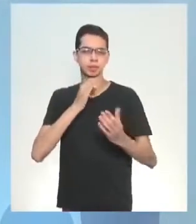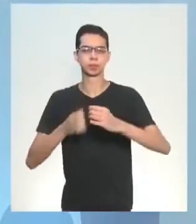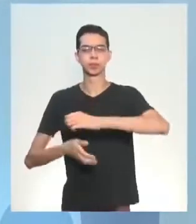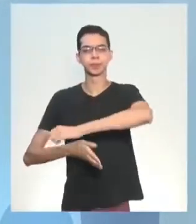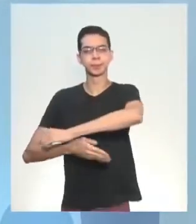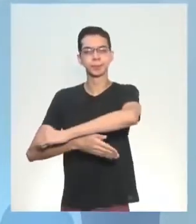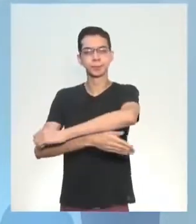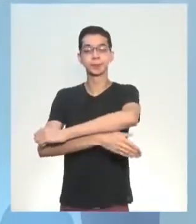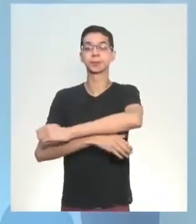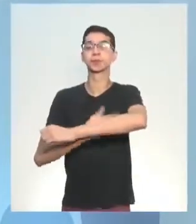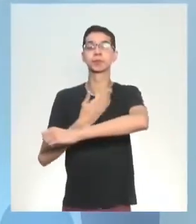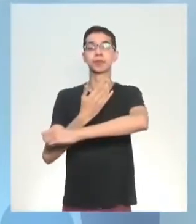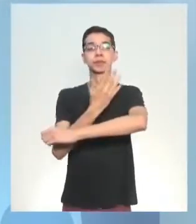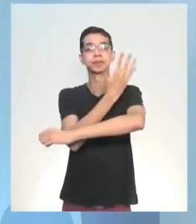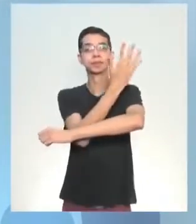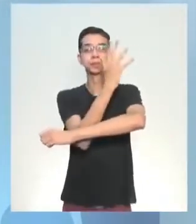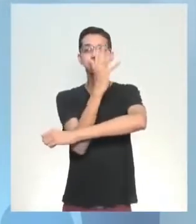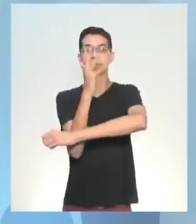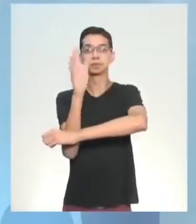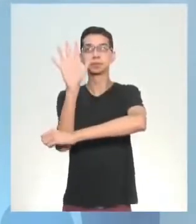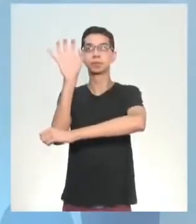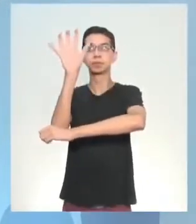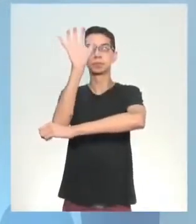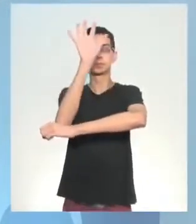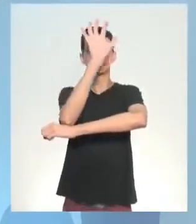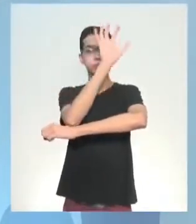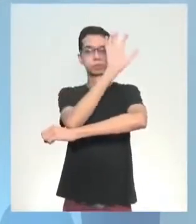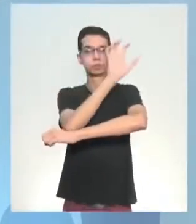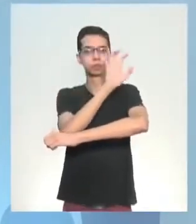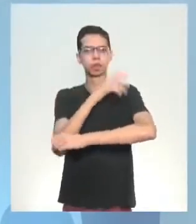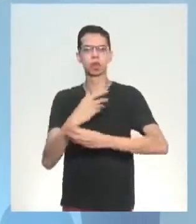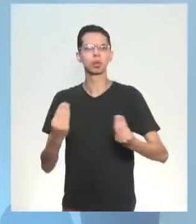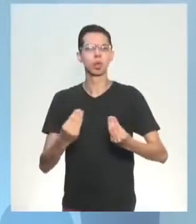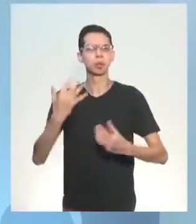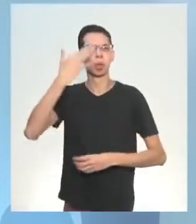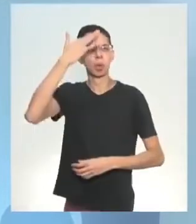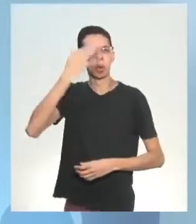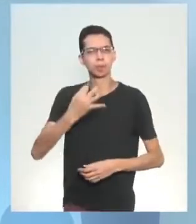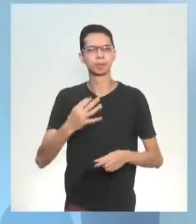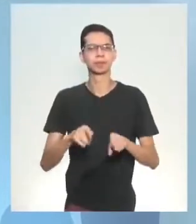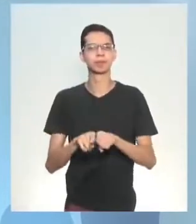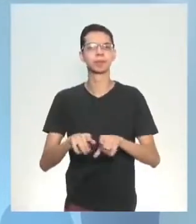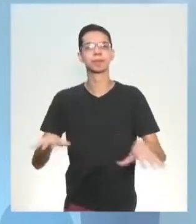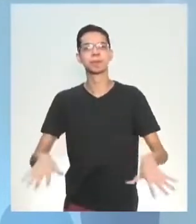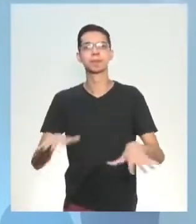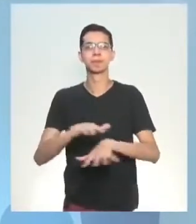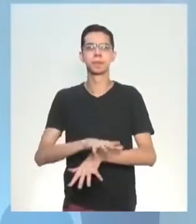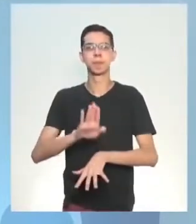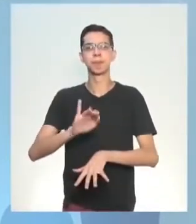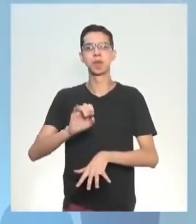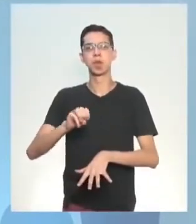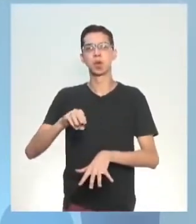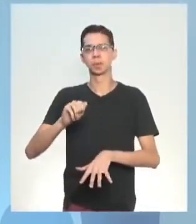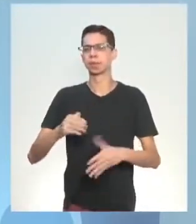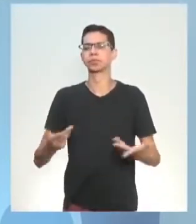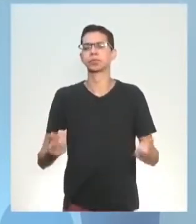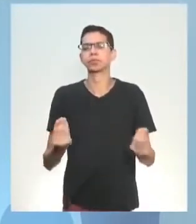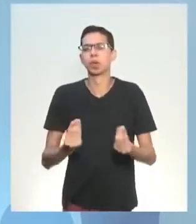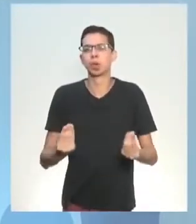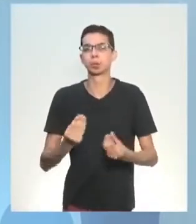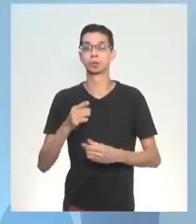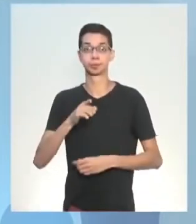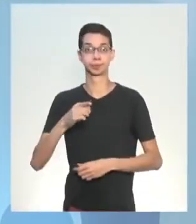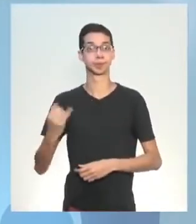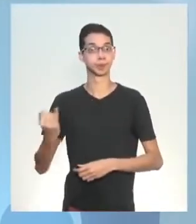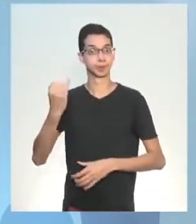gente começar a entender esses termos. Tá? E é muito importante a sua participação. Você que é estudante, passa aí